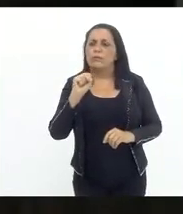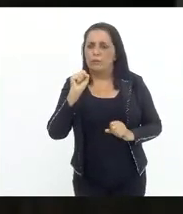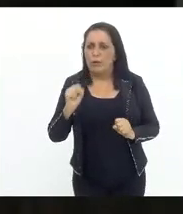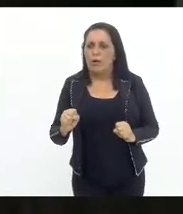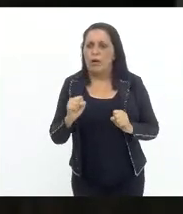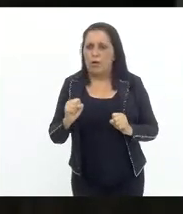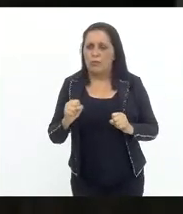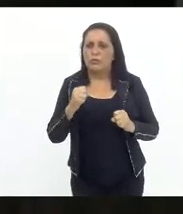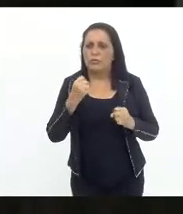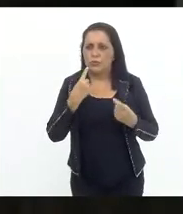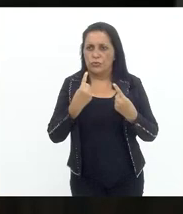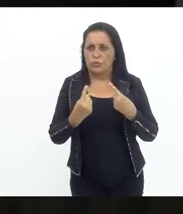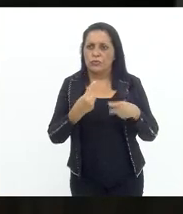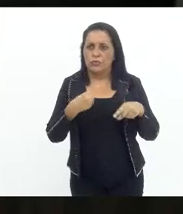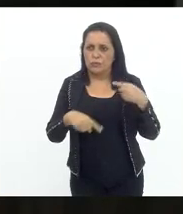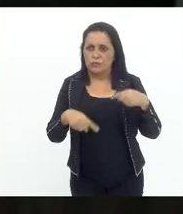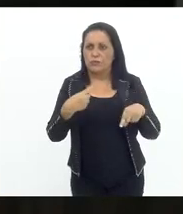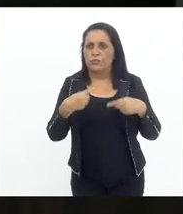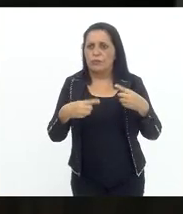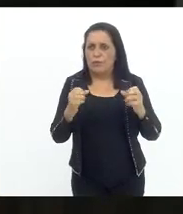Para discutir, deputado Luiz Paulo, segundo a...